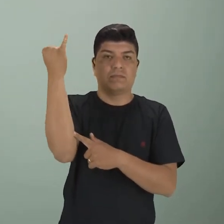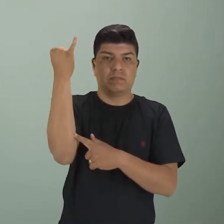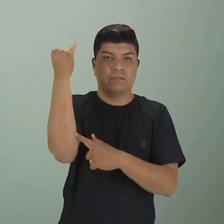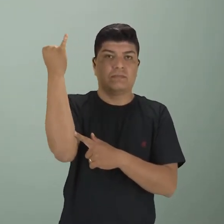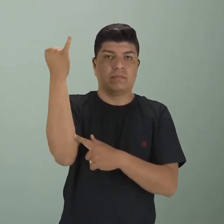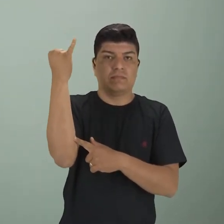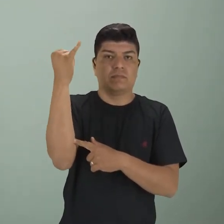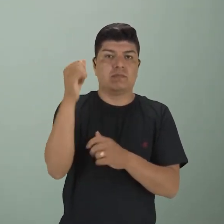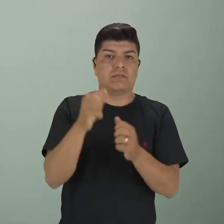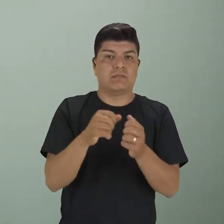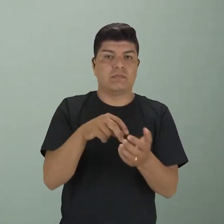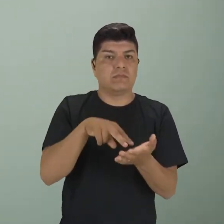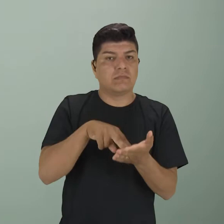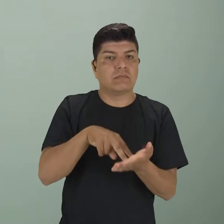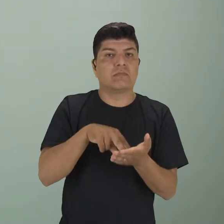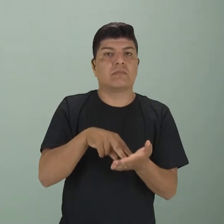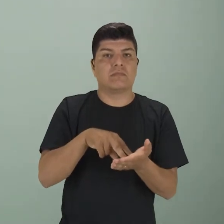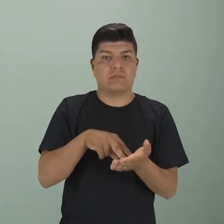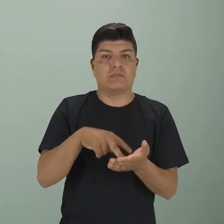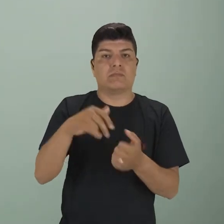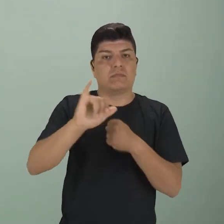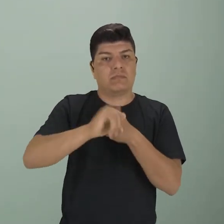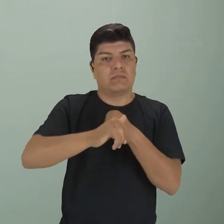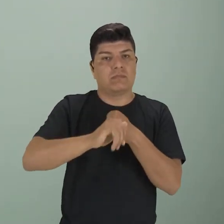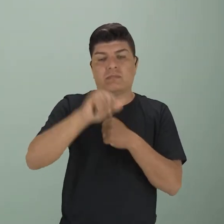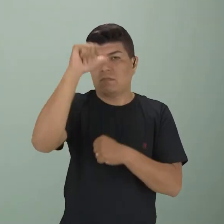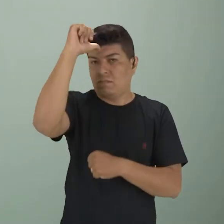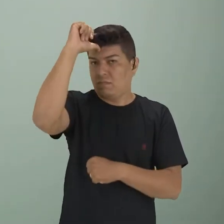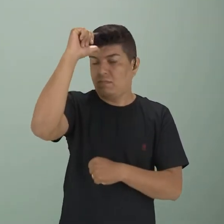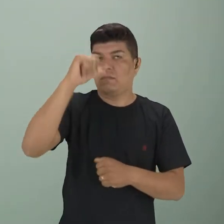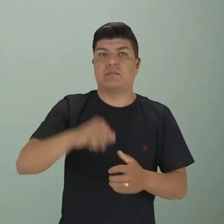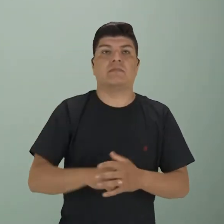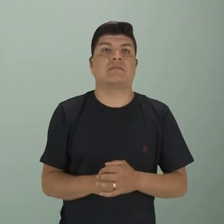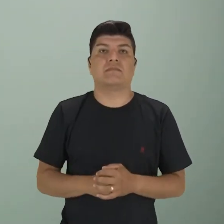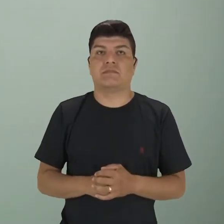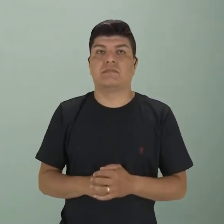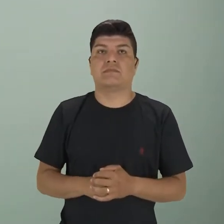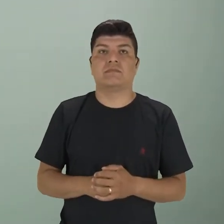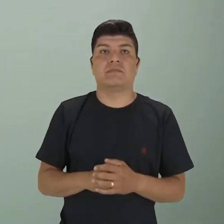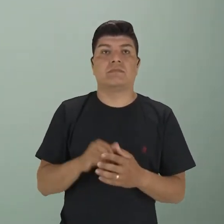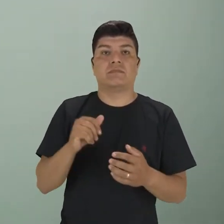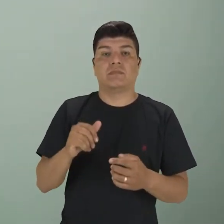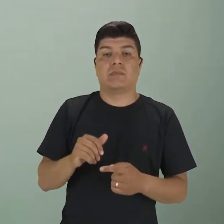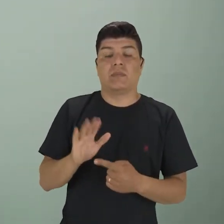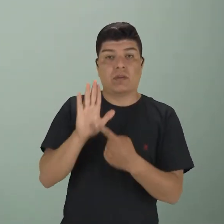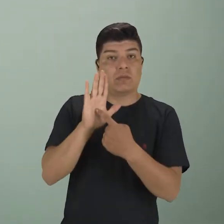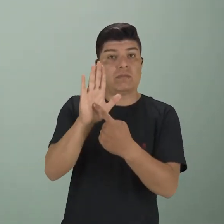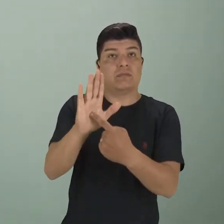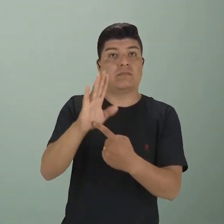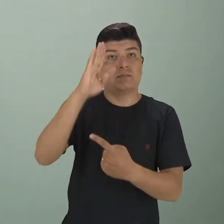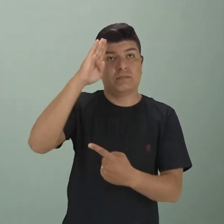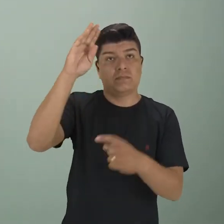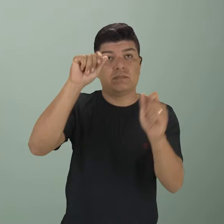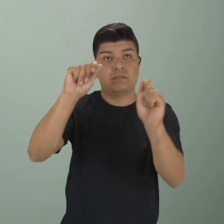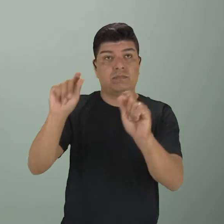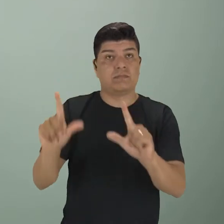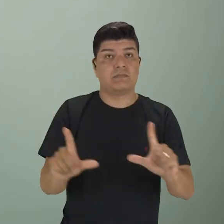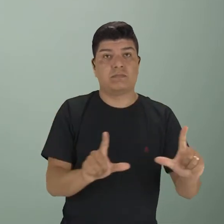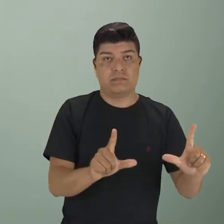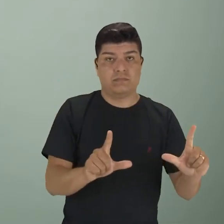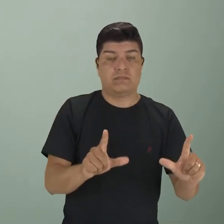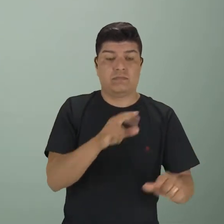essa consolidação da prosa indianista. Então, eis aqui os principais